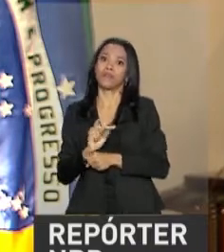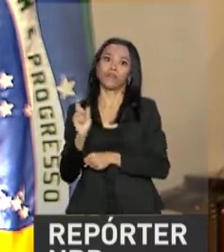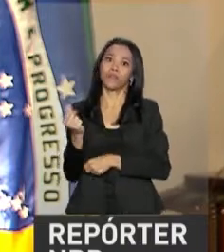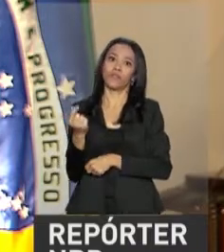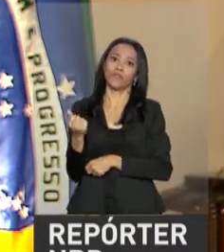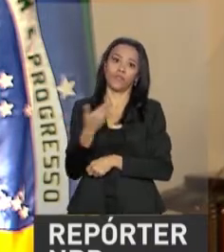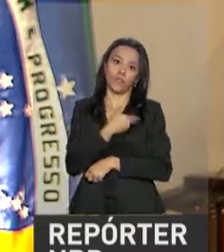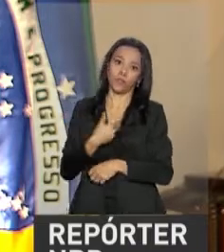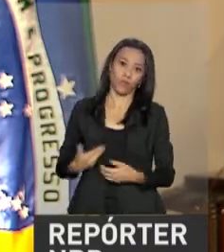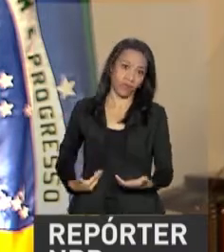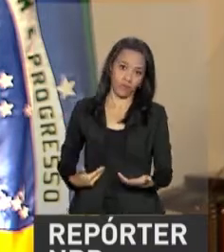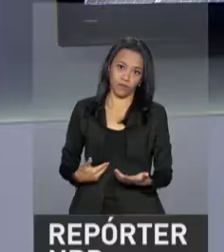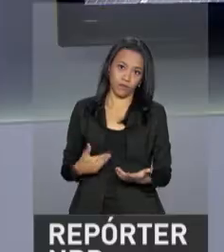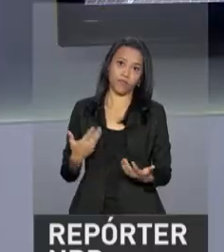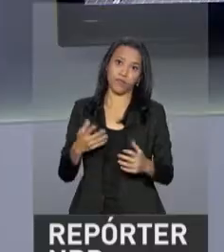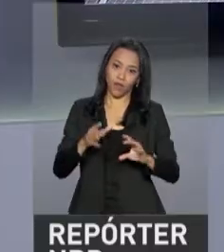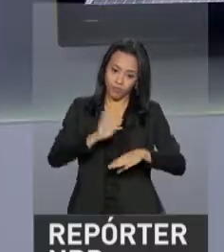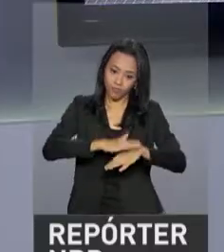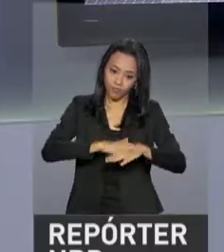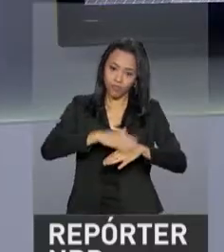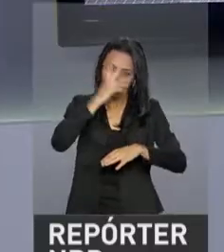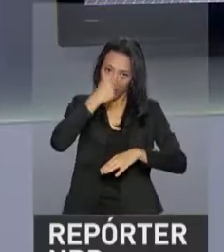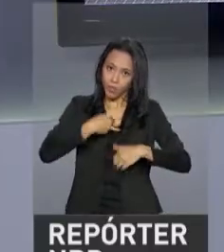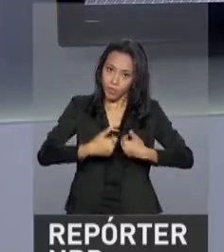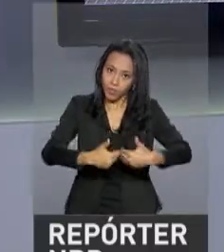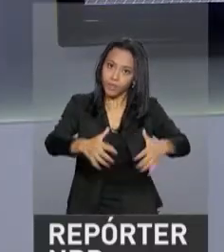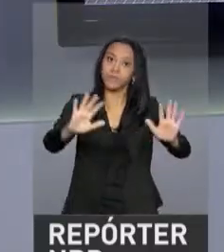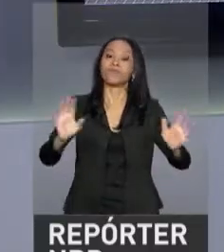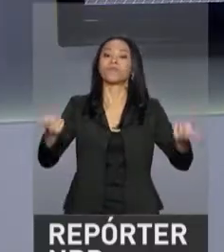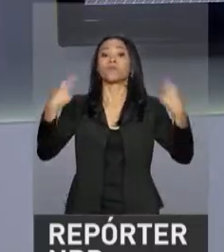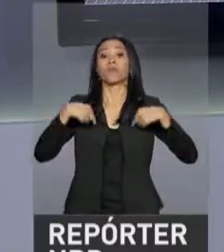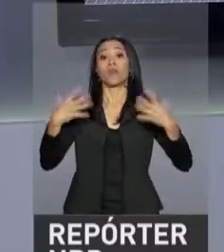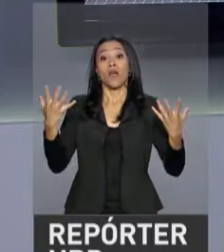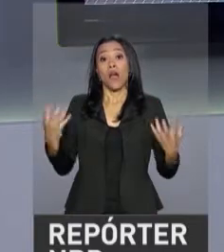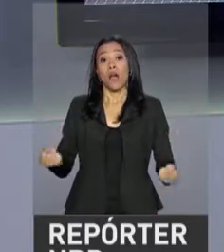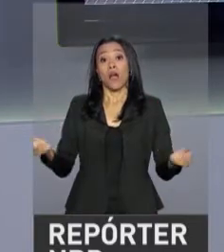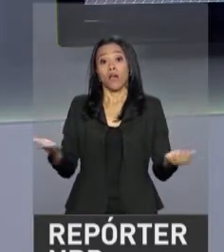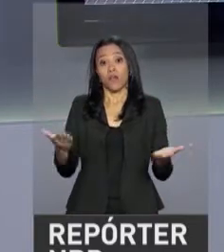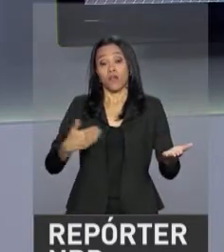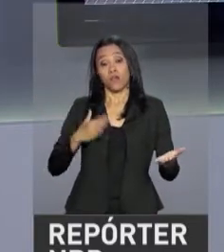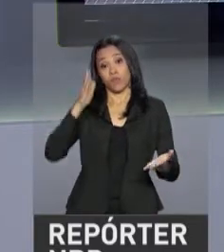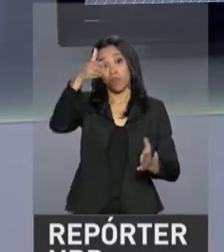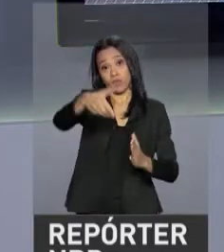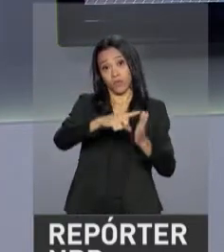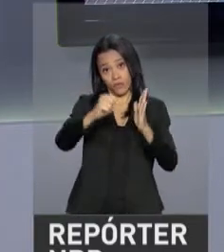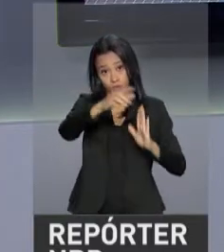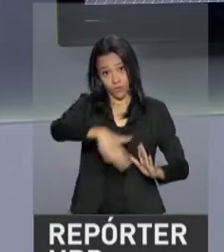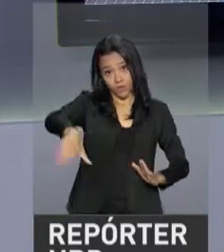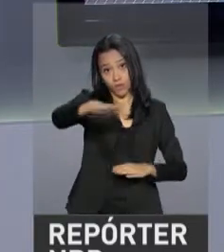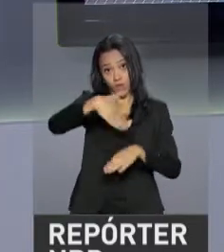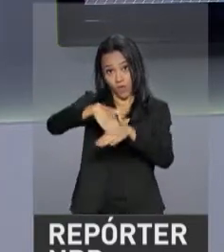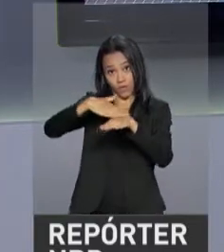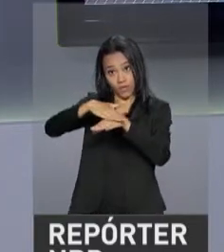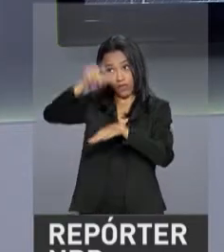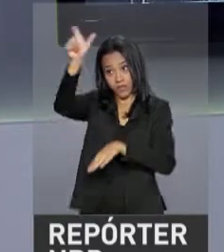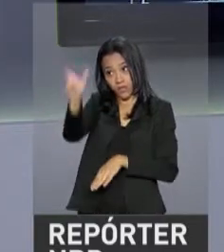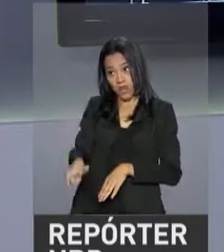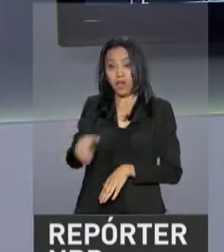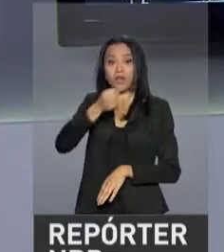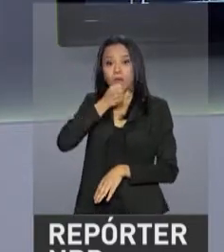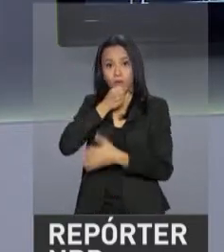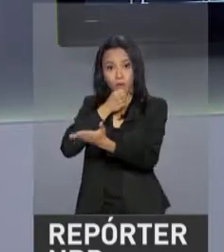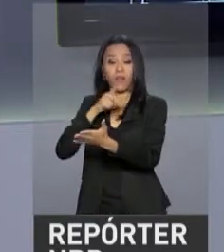como o bolsa família e nós vamos agora até o palácio do planalto falar com a repórter luana karen ela traz